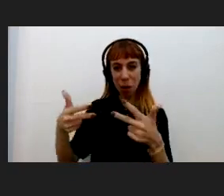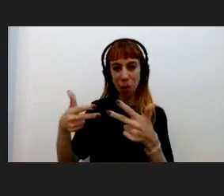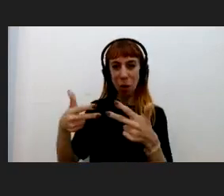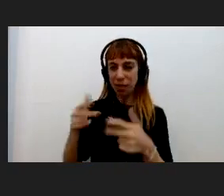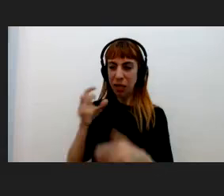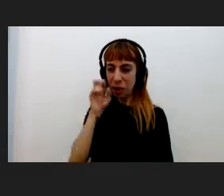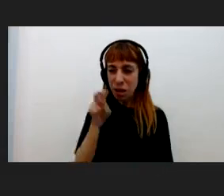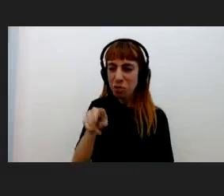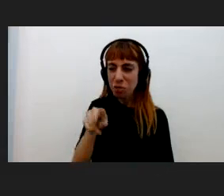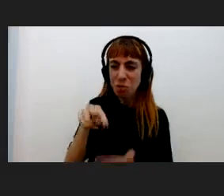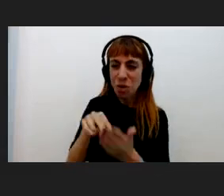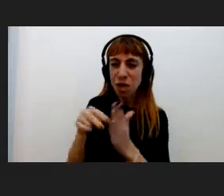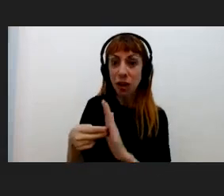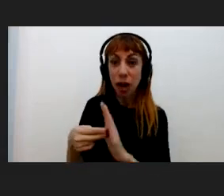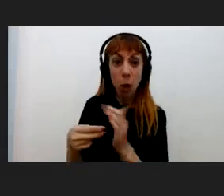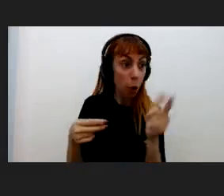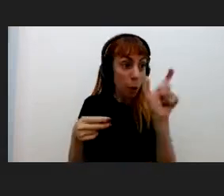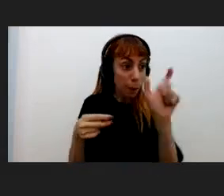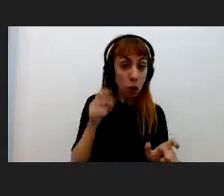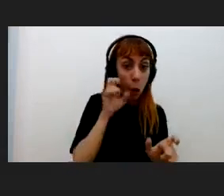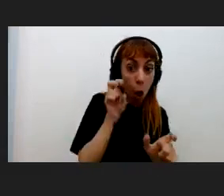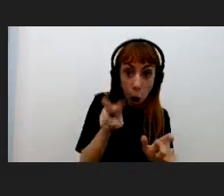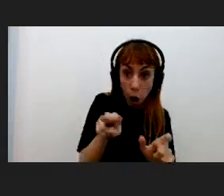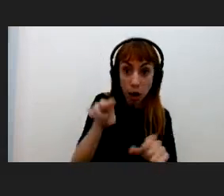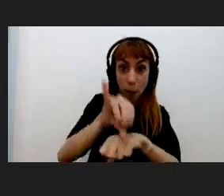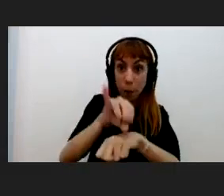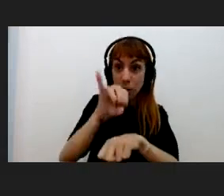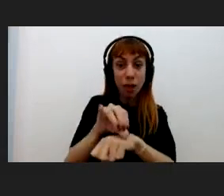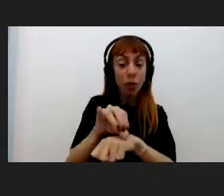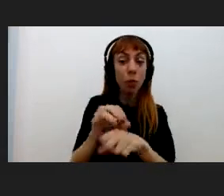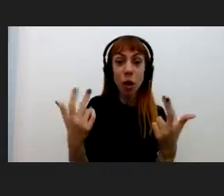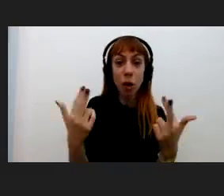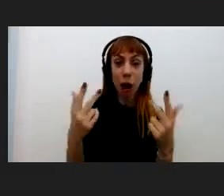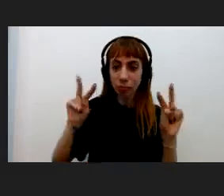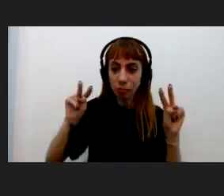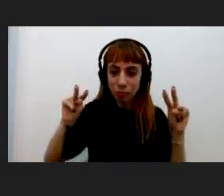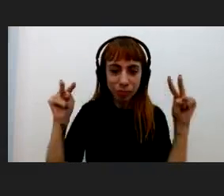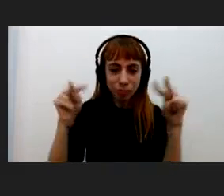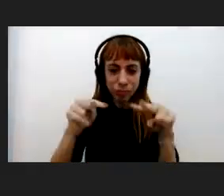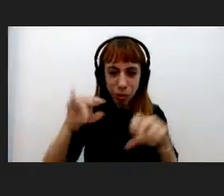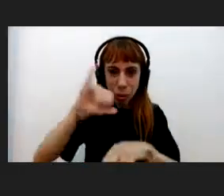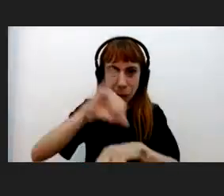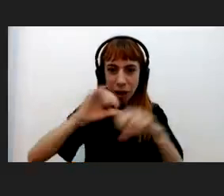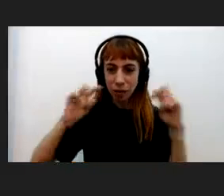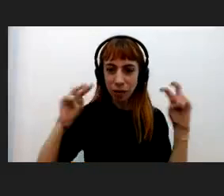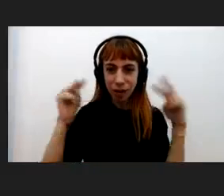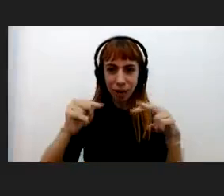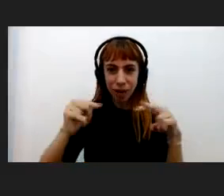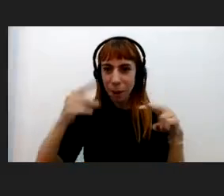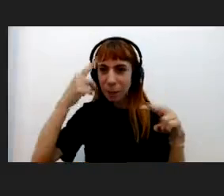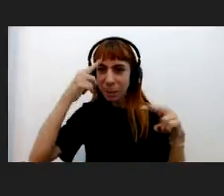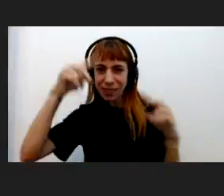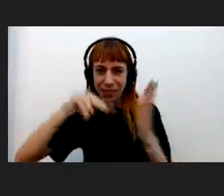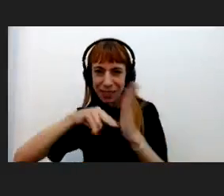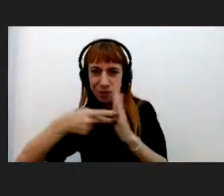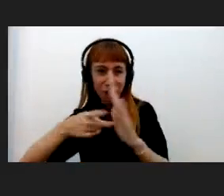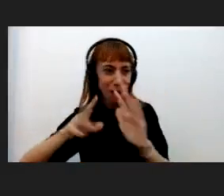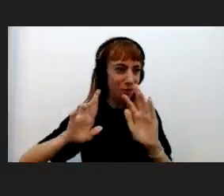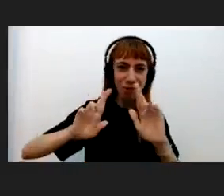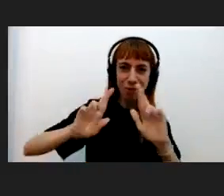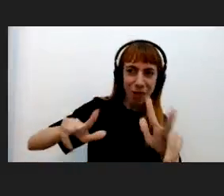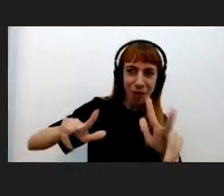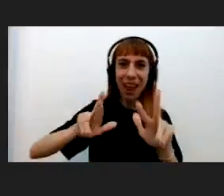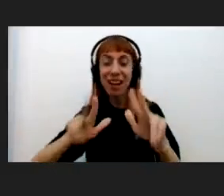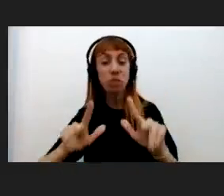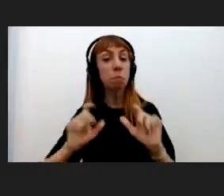vezes na prática de uma forma que faz com que a gente entre até em alguns atritos,